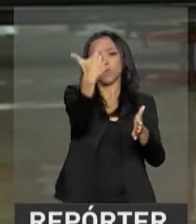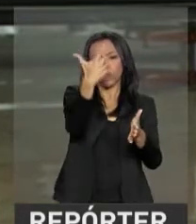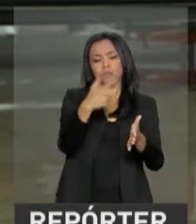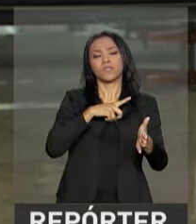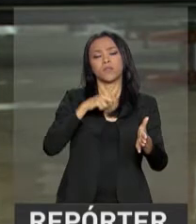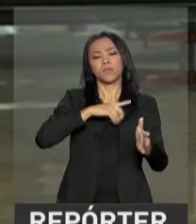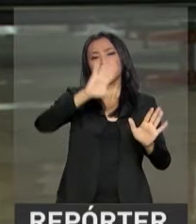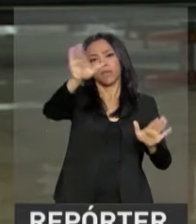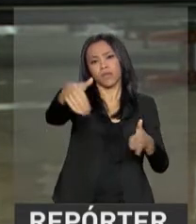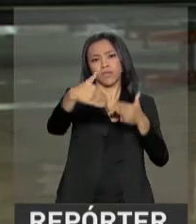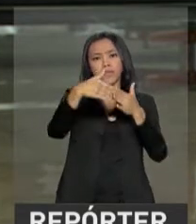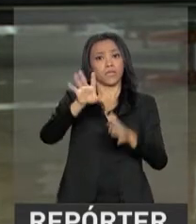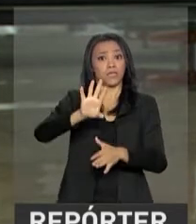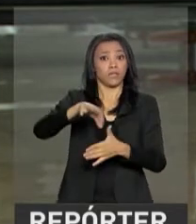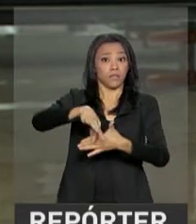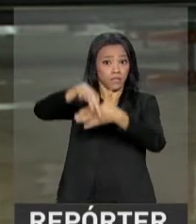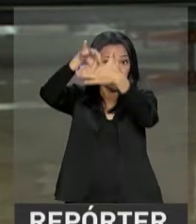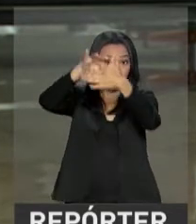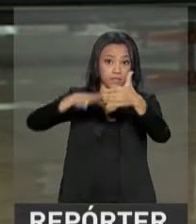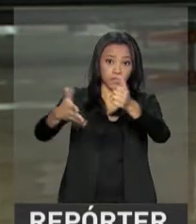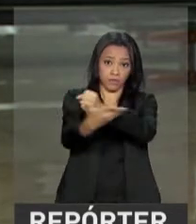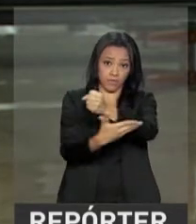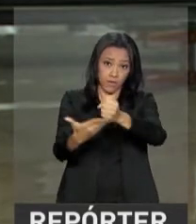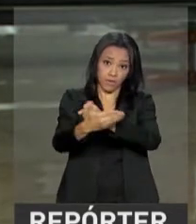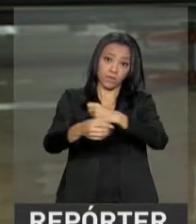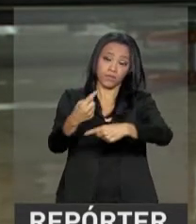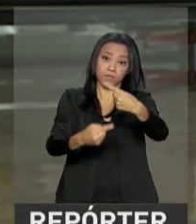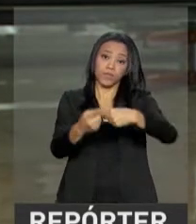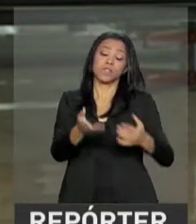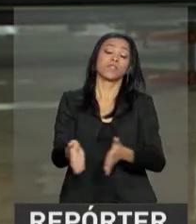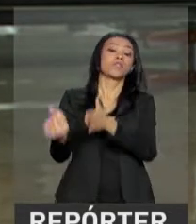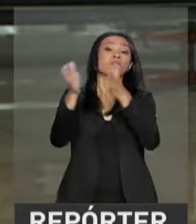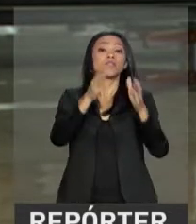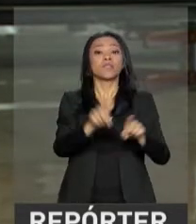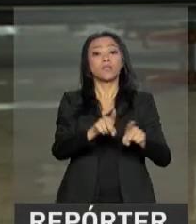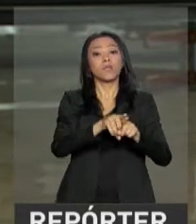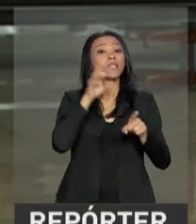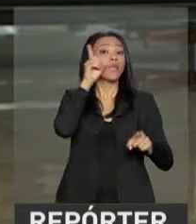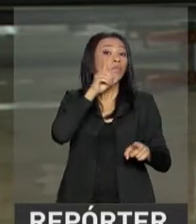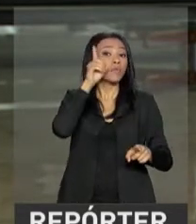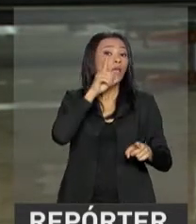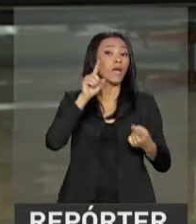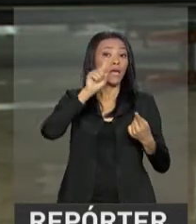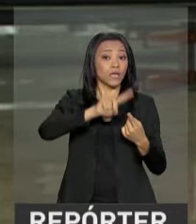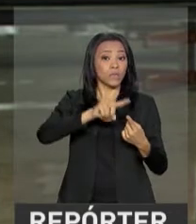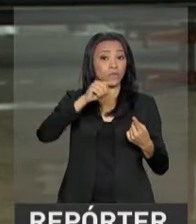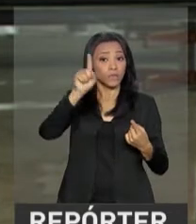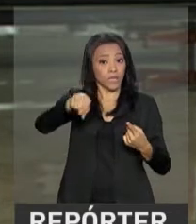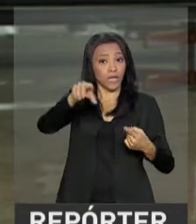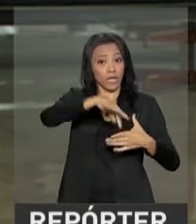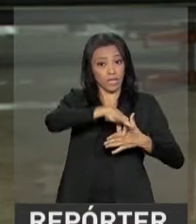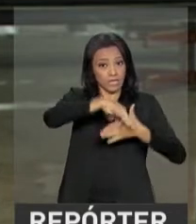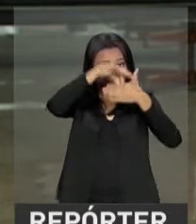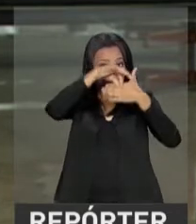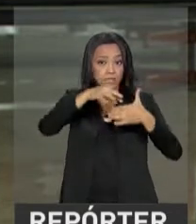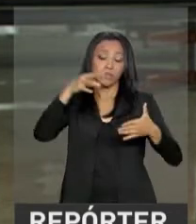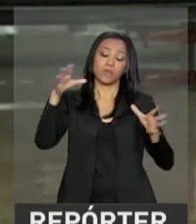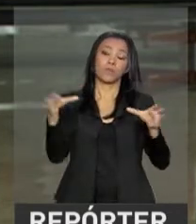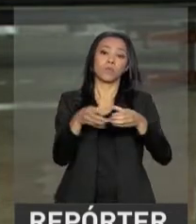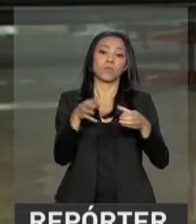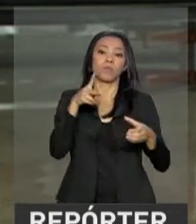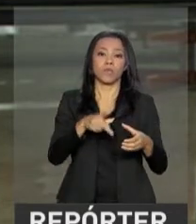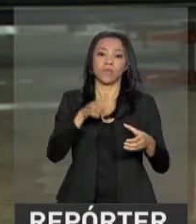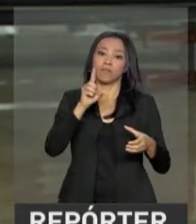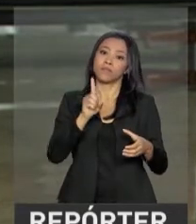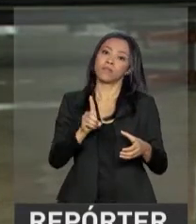Federal. Em seguida, à 1 da tarde, Temer se reúne com os deputados federais Jovair Arantes, líder da bancada do PTB, e